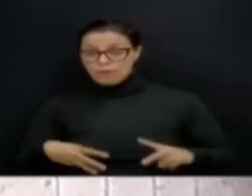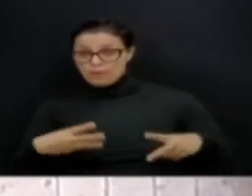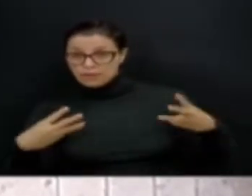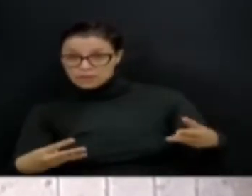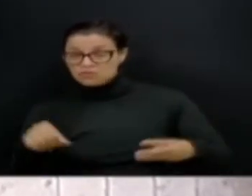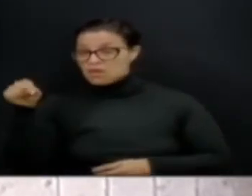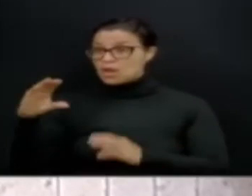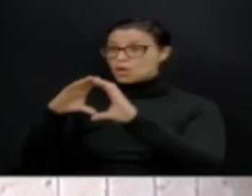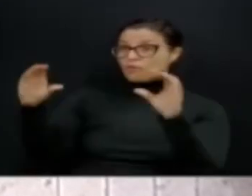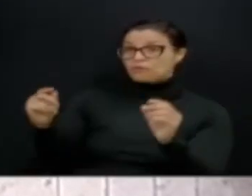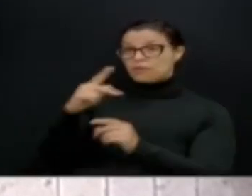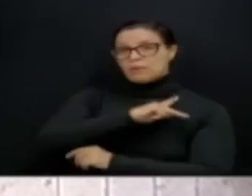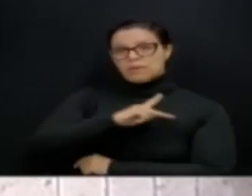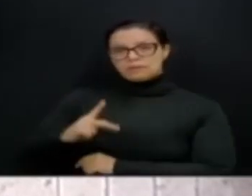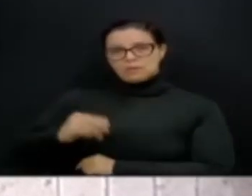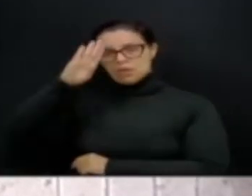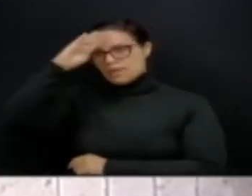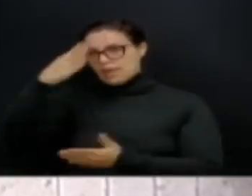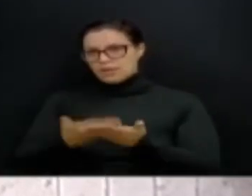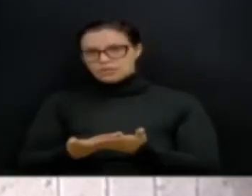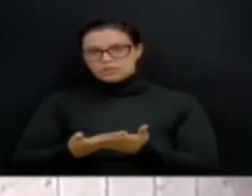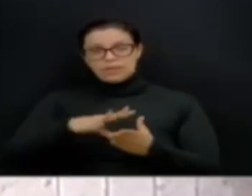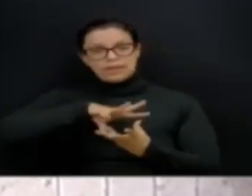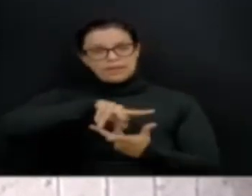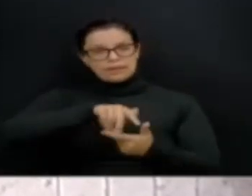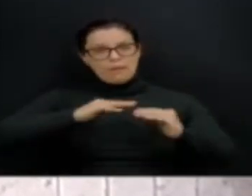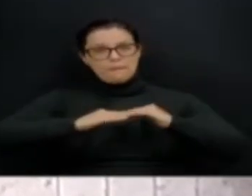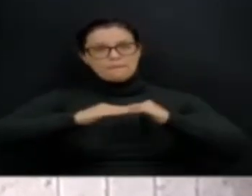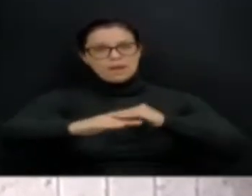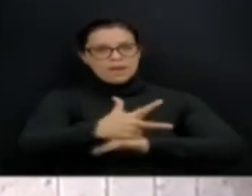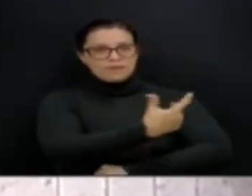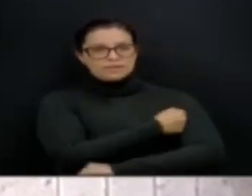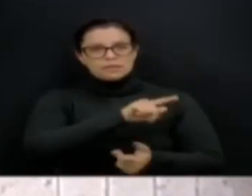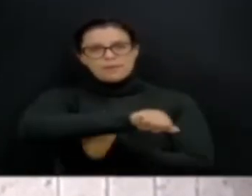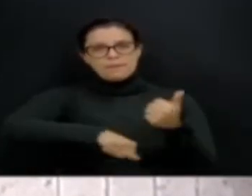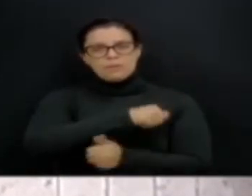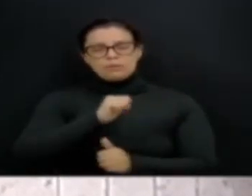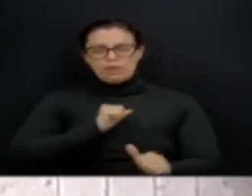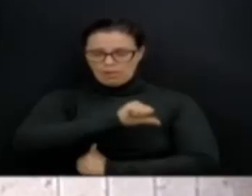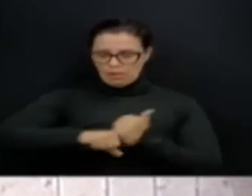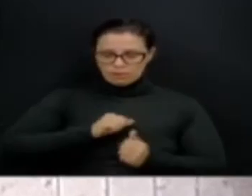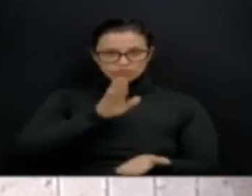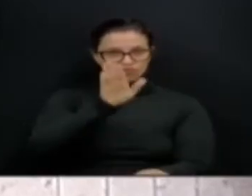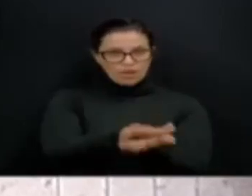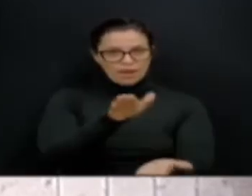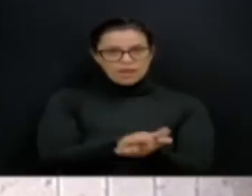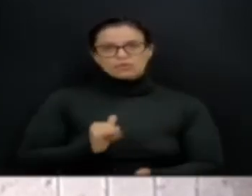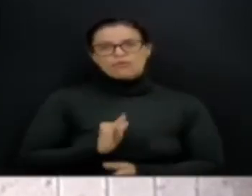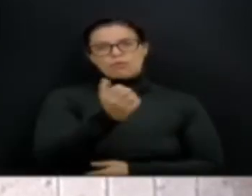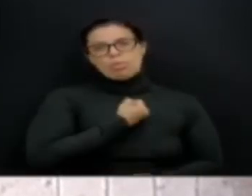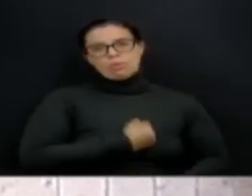que confia no presidente, que acredita que a terra é plana e quem toma vacina vira jacaré. Isso vai dar